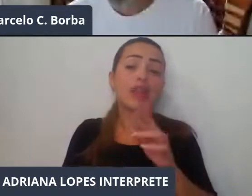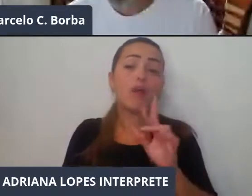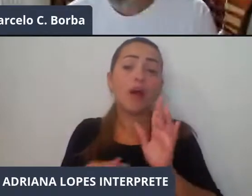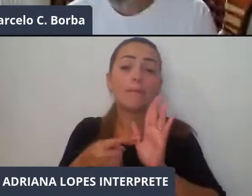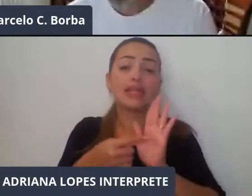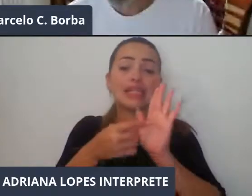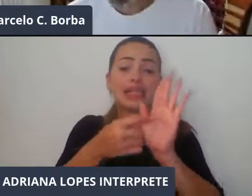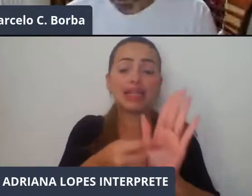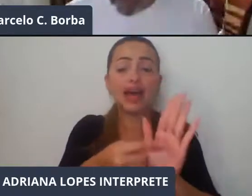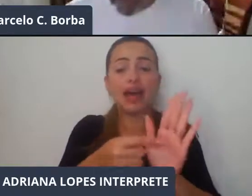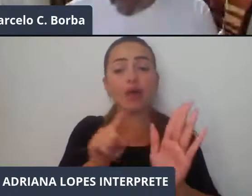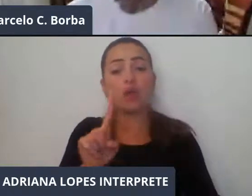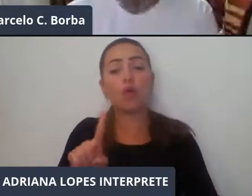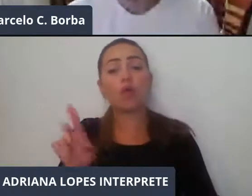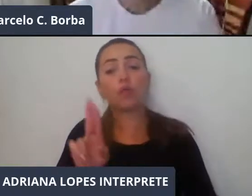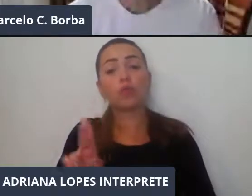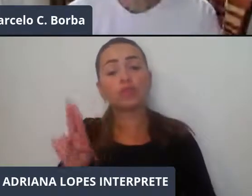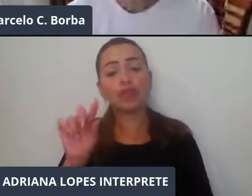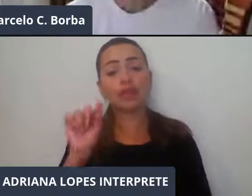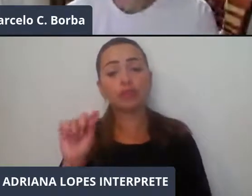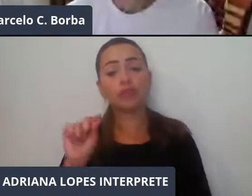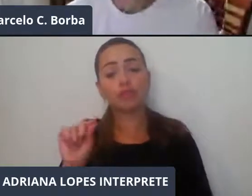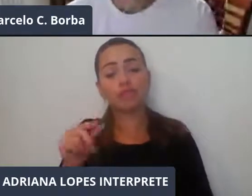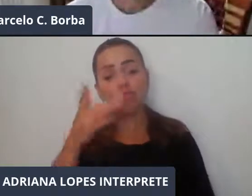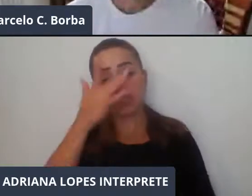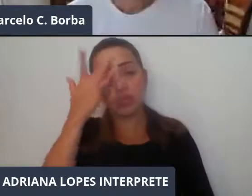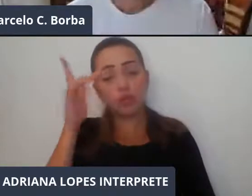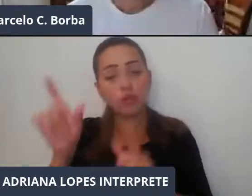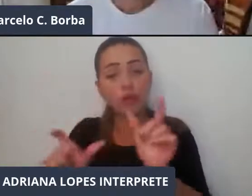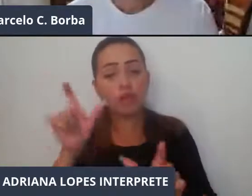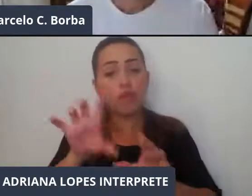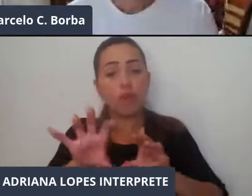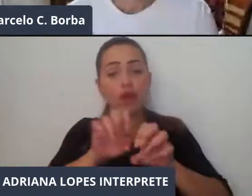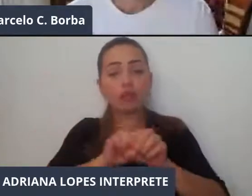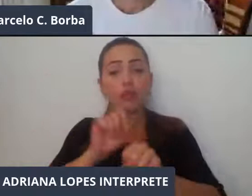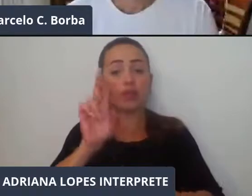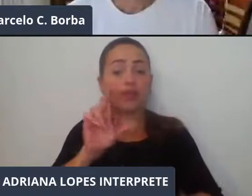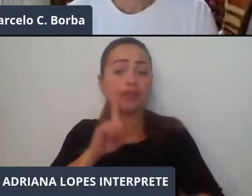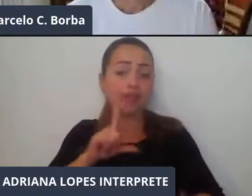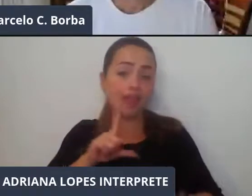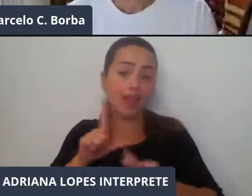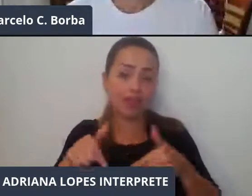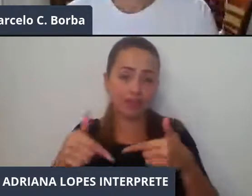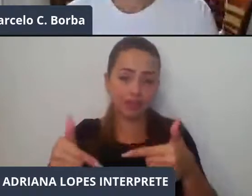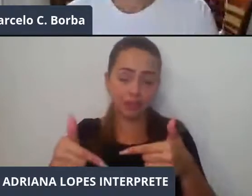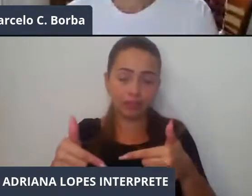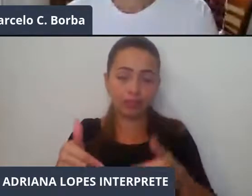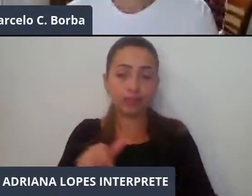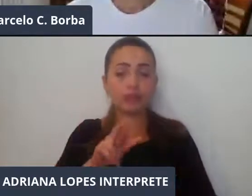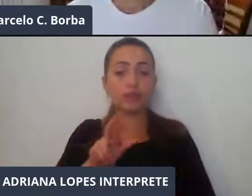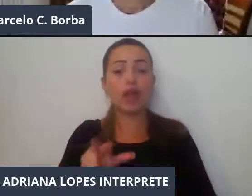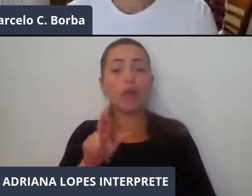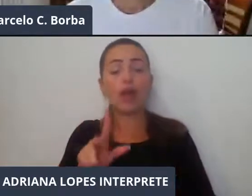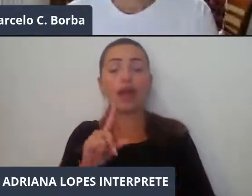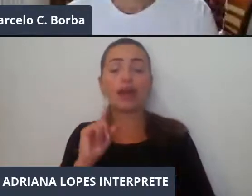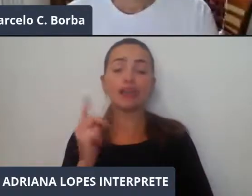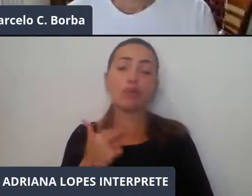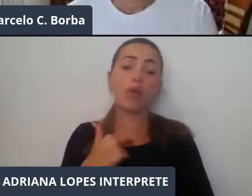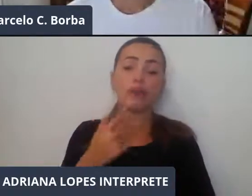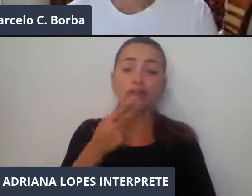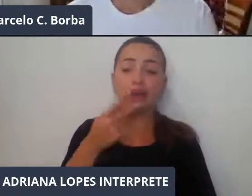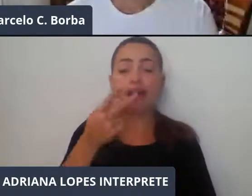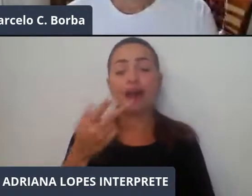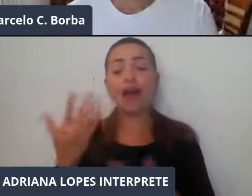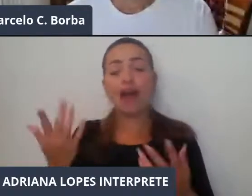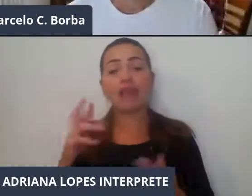apresentadas, ou por elas não ter sido oportunizada aos formadores que atuam nas licenciaturas, né? Não podemos dizer que não